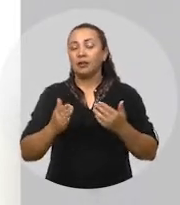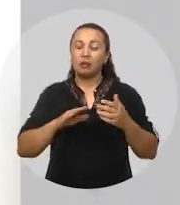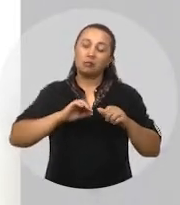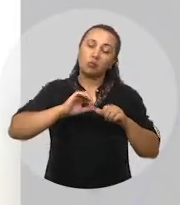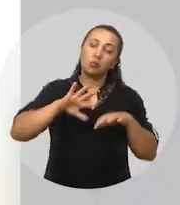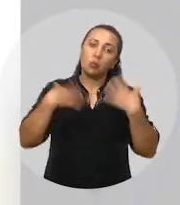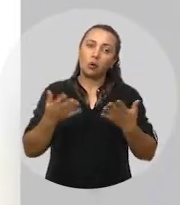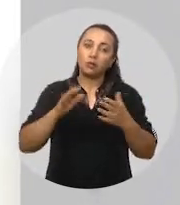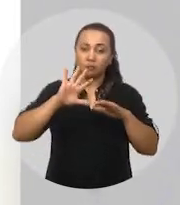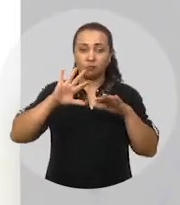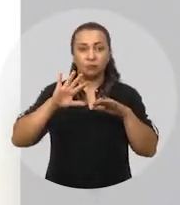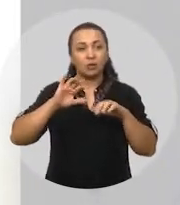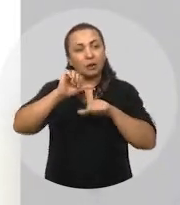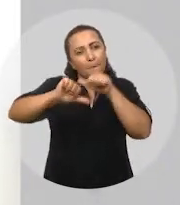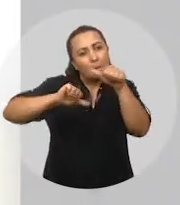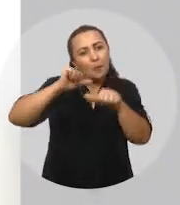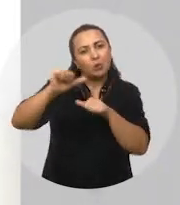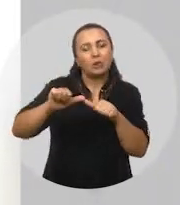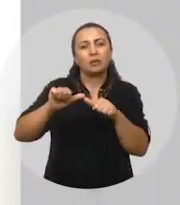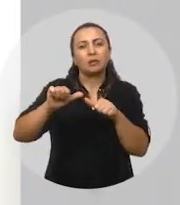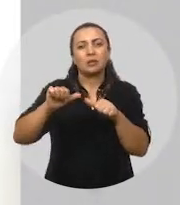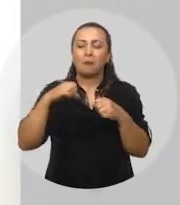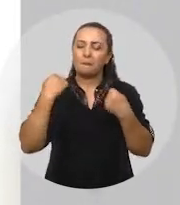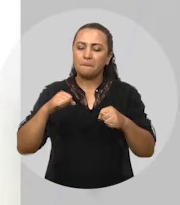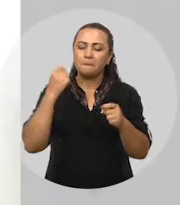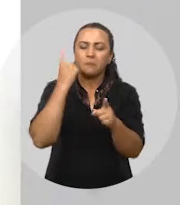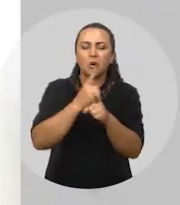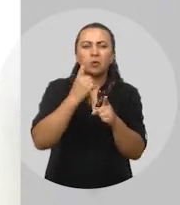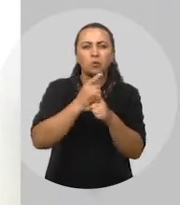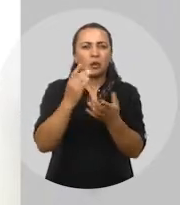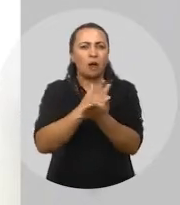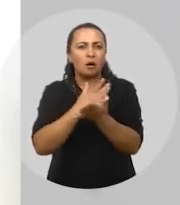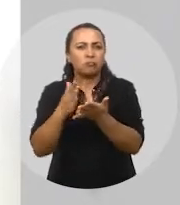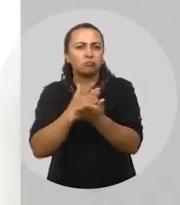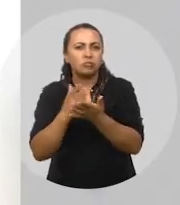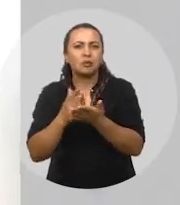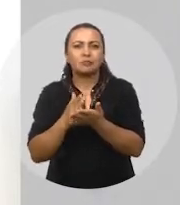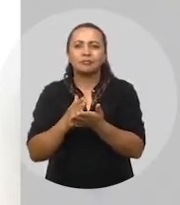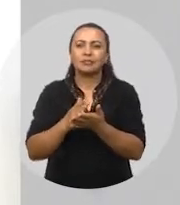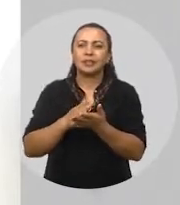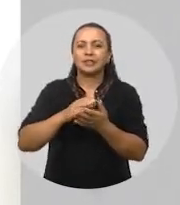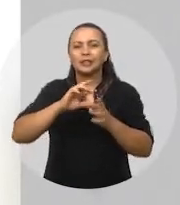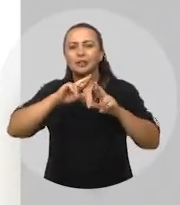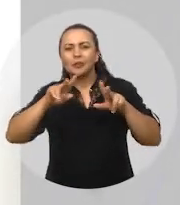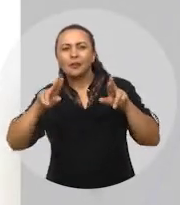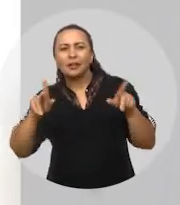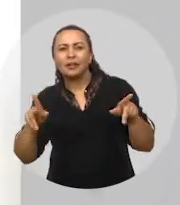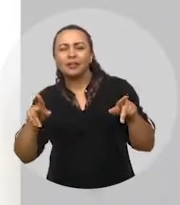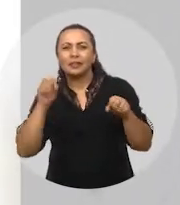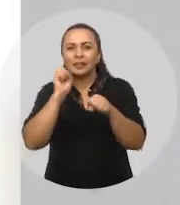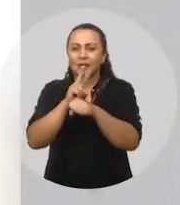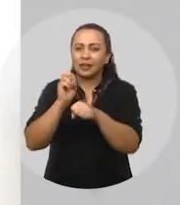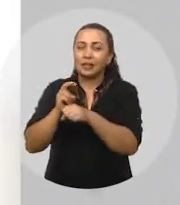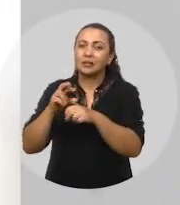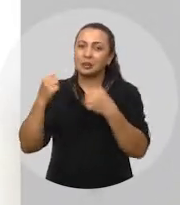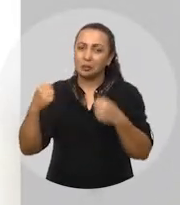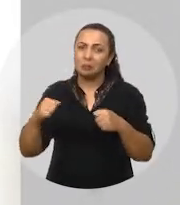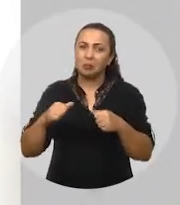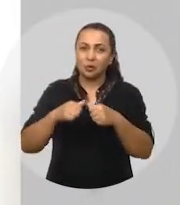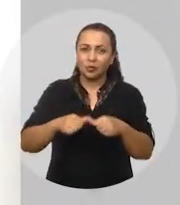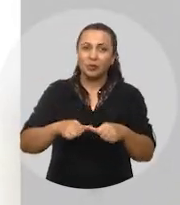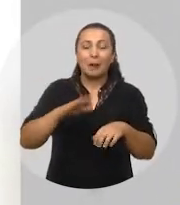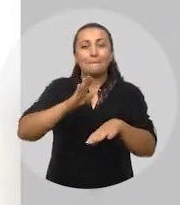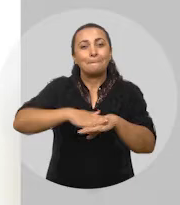né, nessas mutações, você pode encontrar, então, algumas cepas virais, né, que elas podem se tornar,